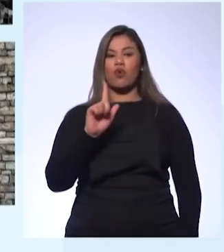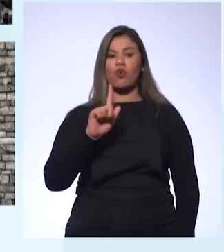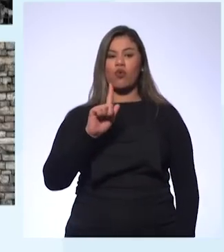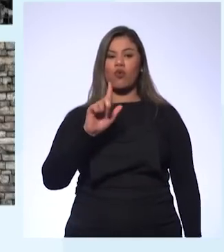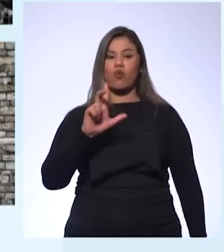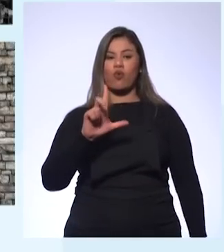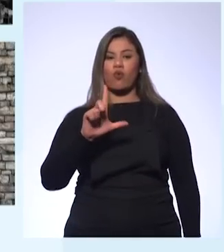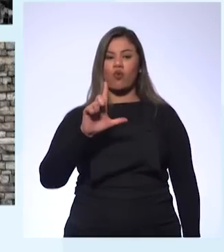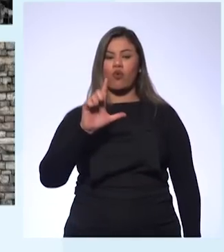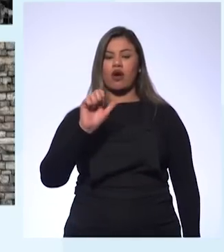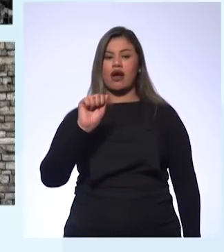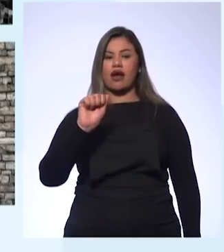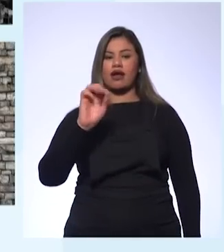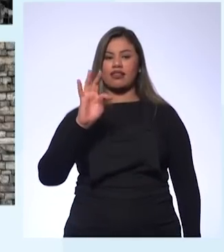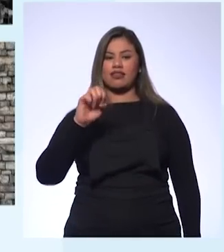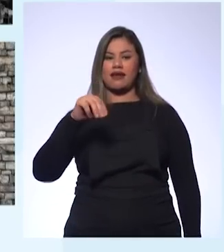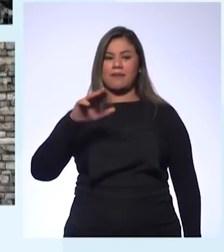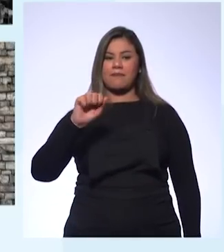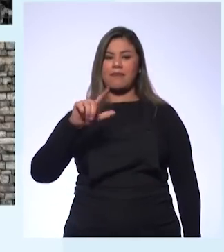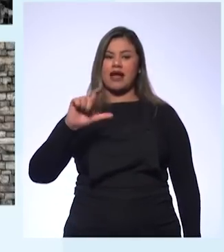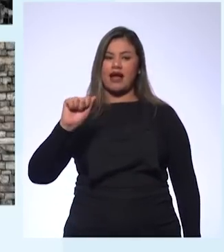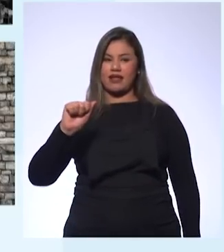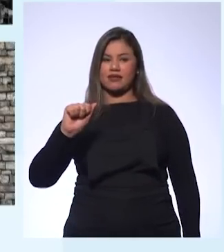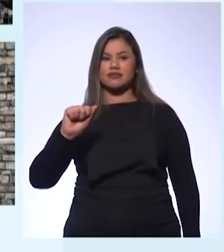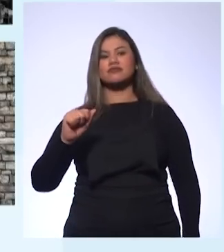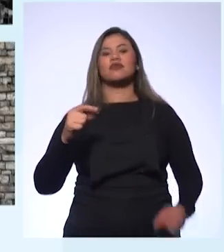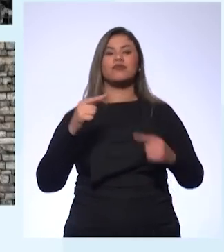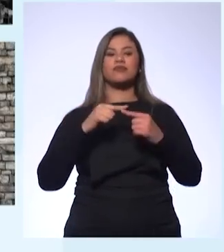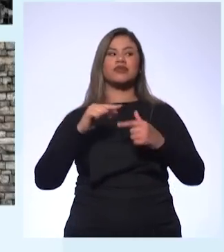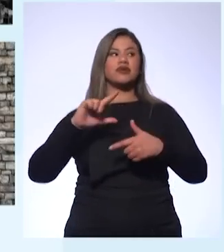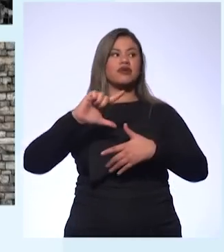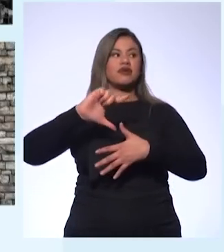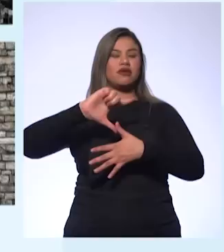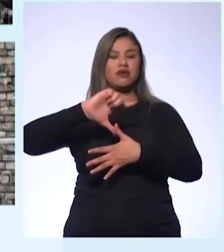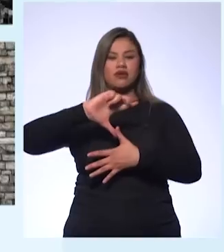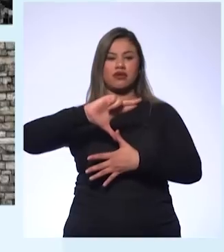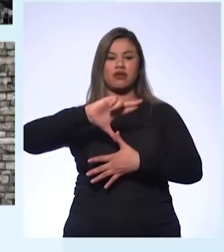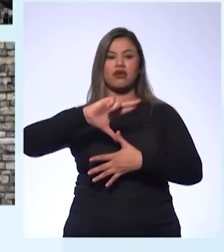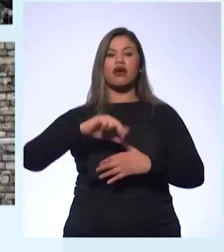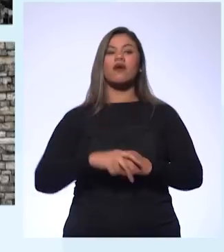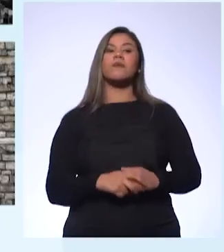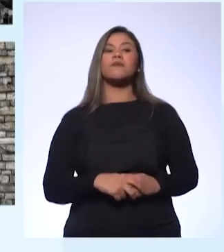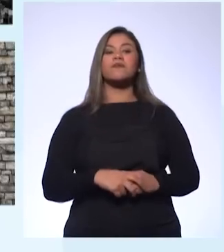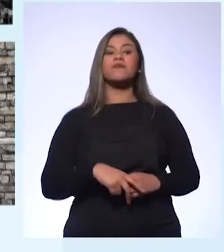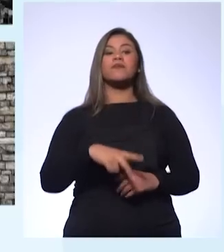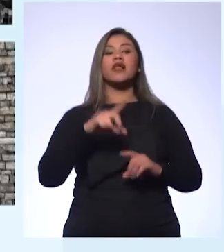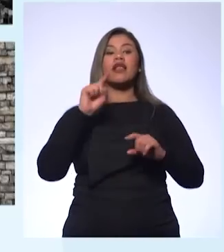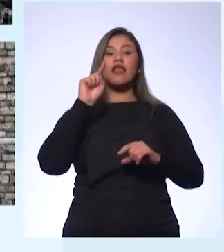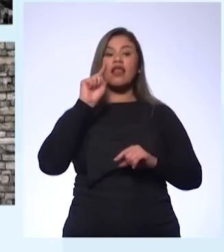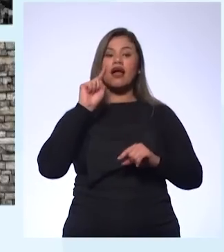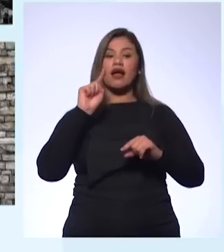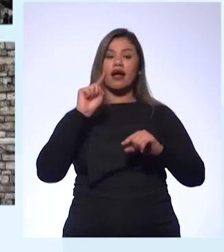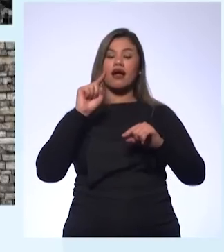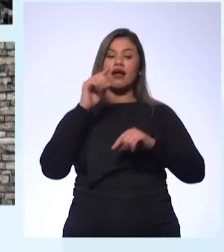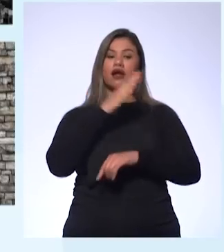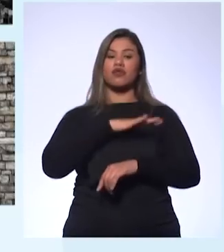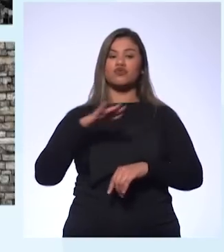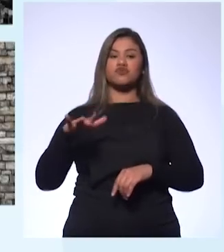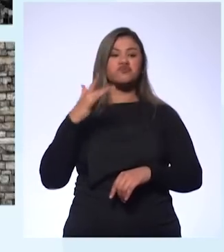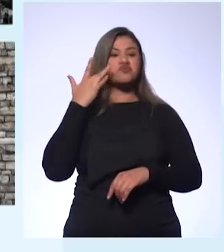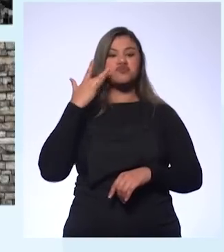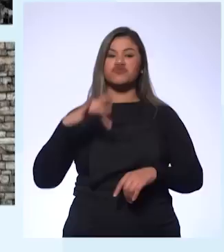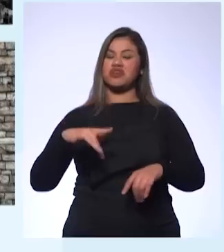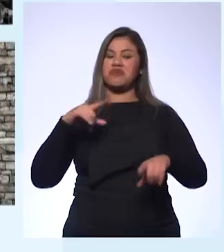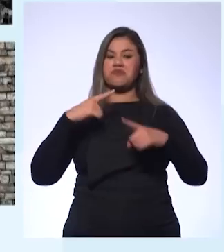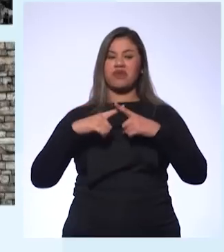lembro muito sugestivo para essa aula, né? Falando de latino-americanas. Sim. E, gente, quem foi meu aluno lá da época, não sei, porque eles já se